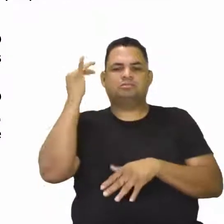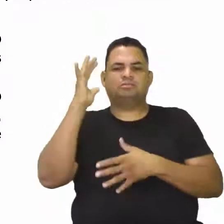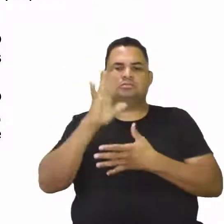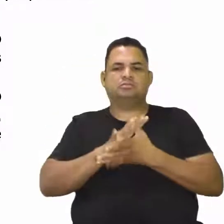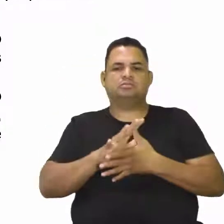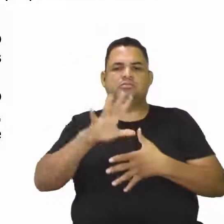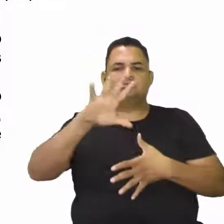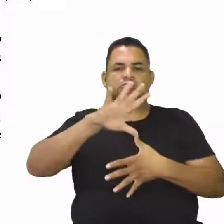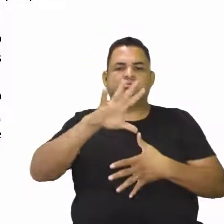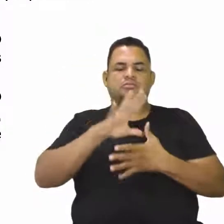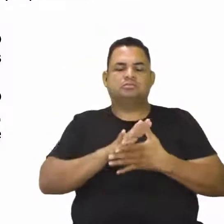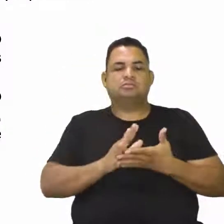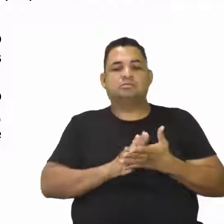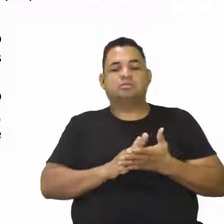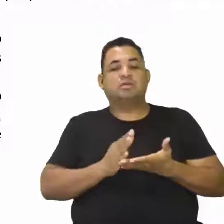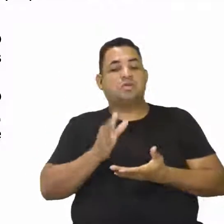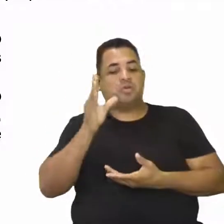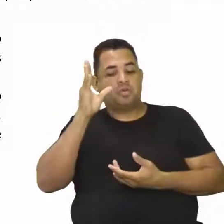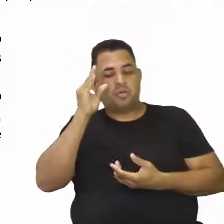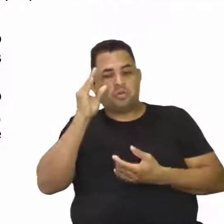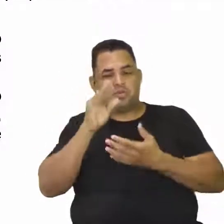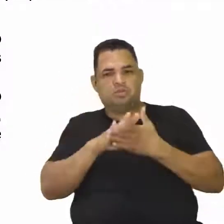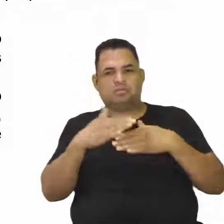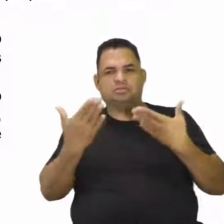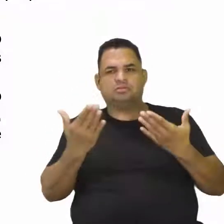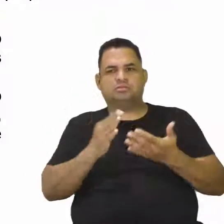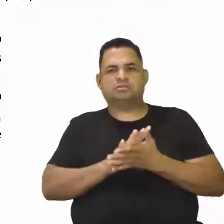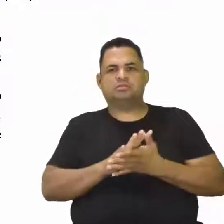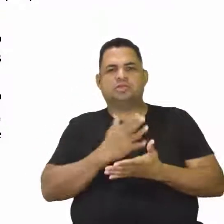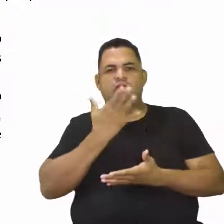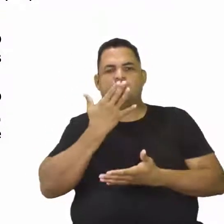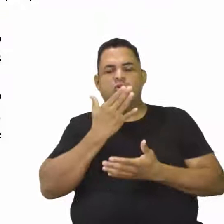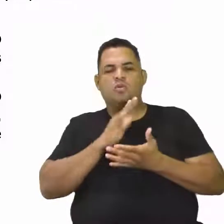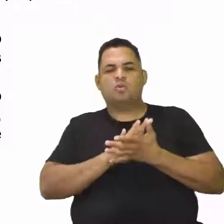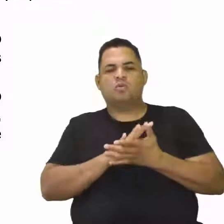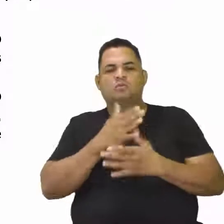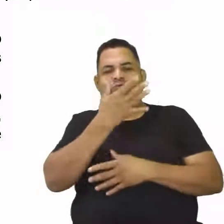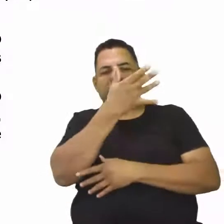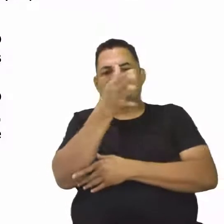Américas, então é uma super curiosidade, né? Uhum. E ali, as cores da bandeira,